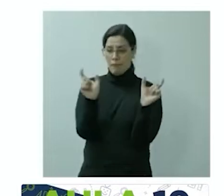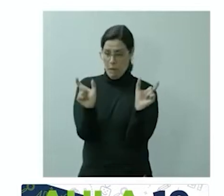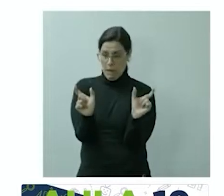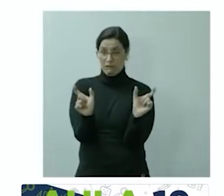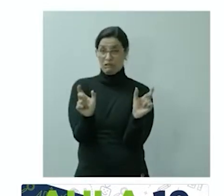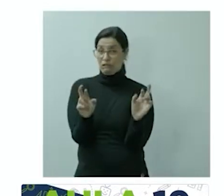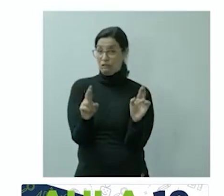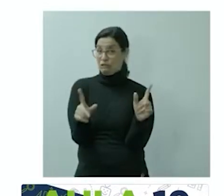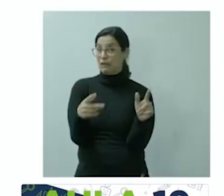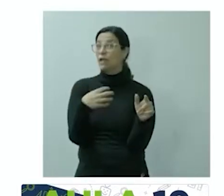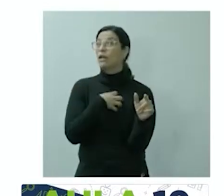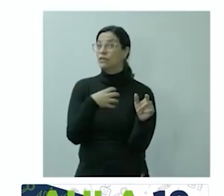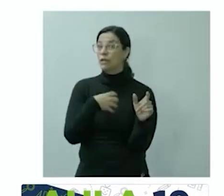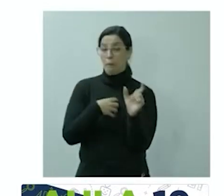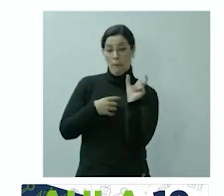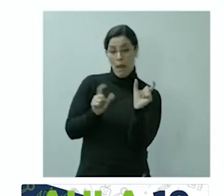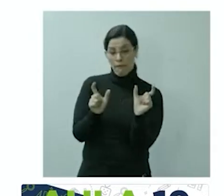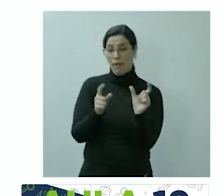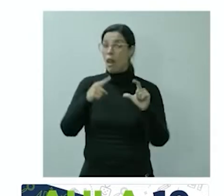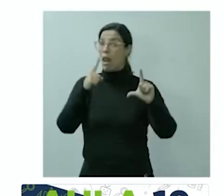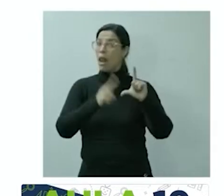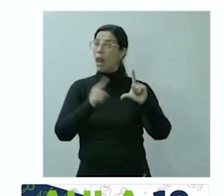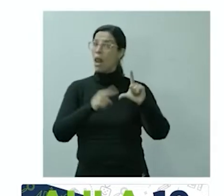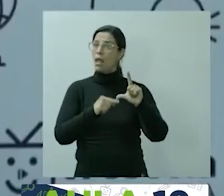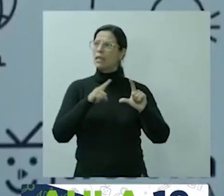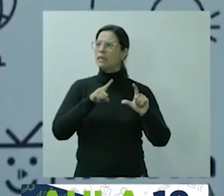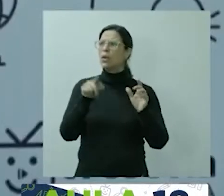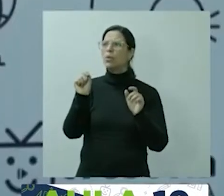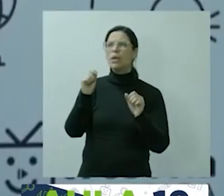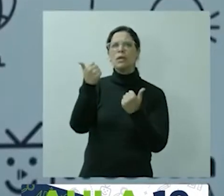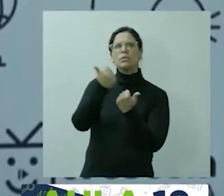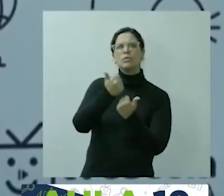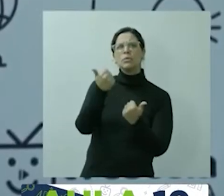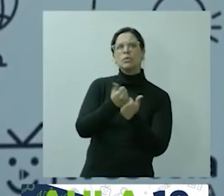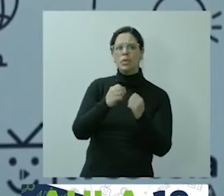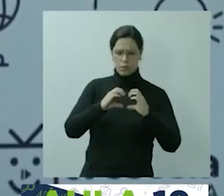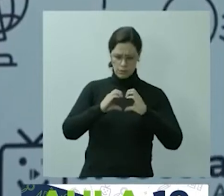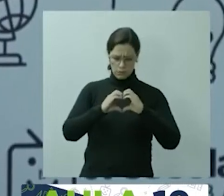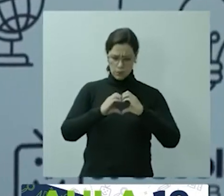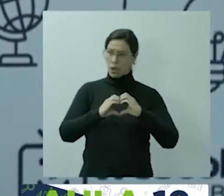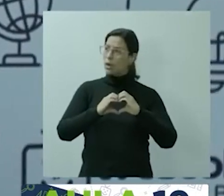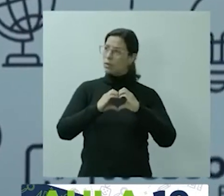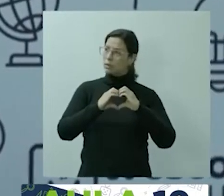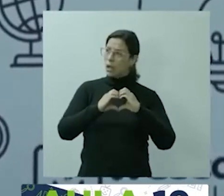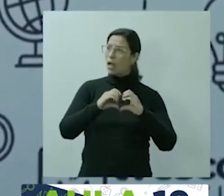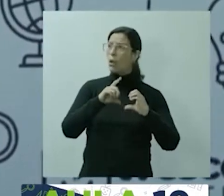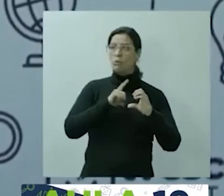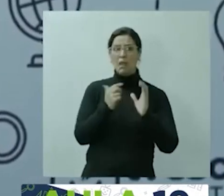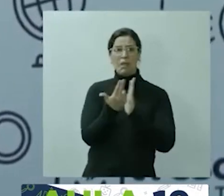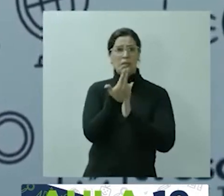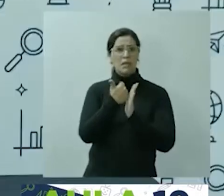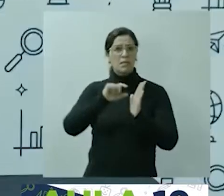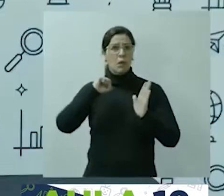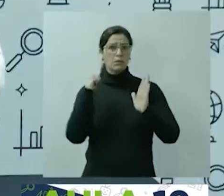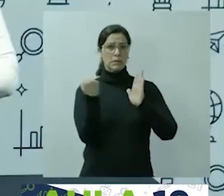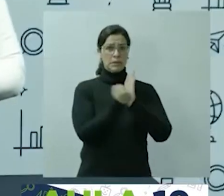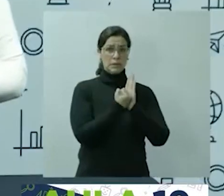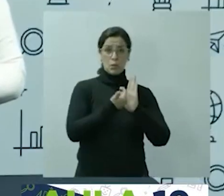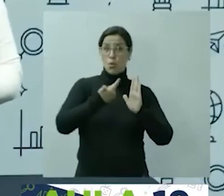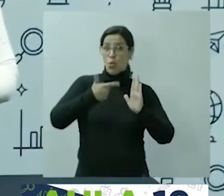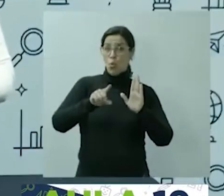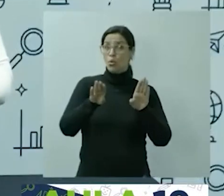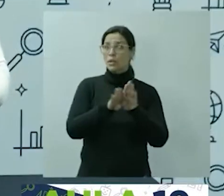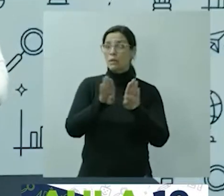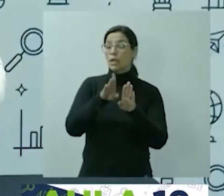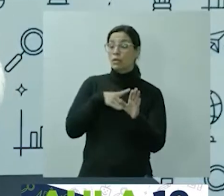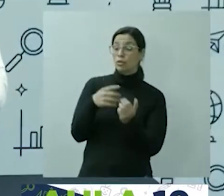diferentes aqui. Ao invés de letras, nós vemos que elas têm alguns símbolos. E nós temos